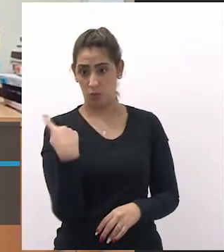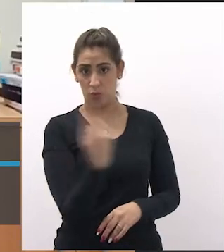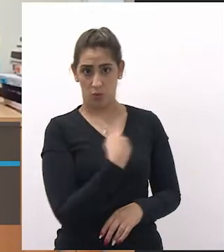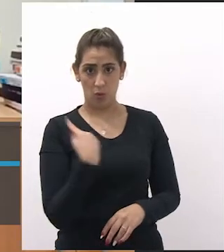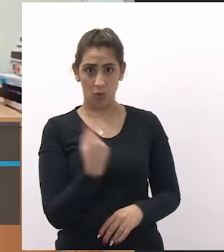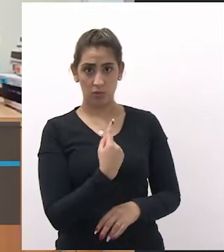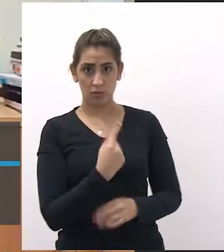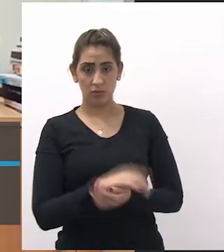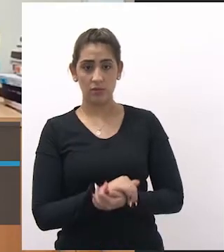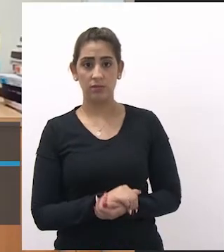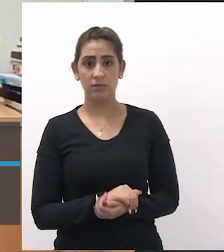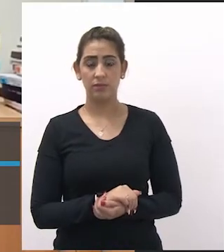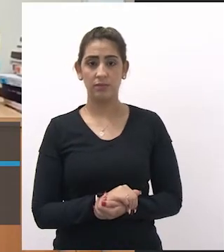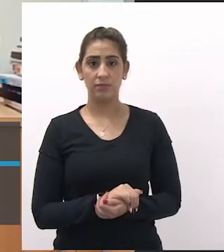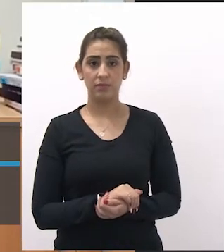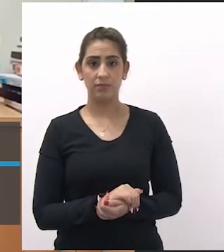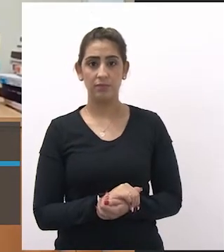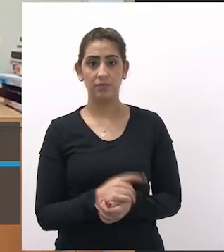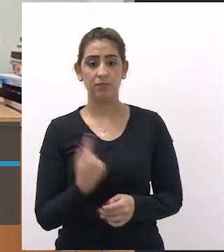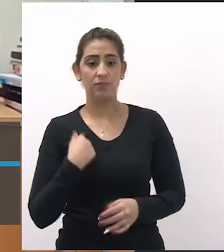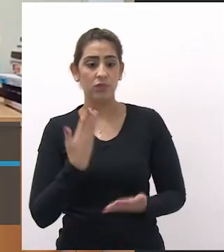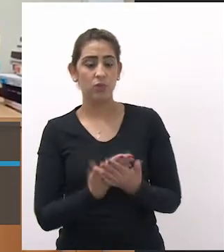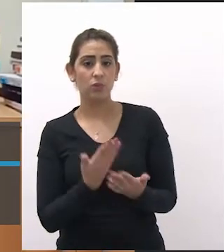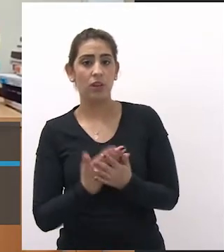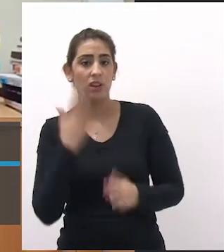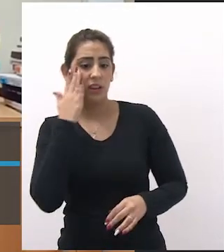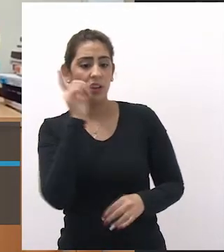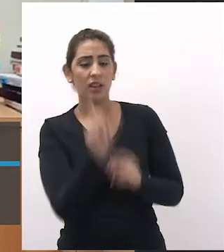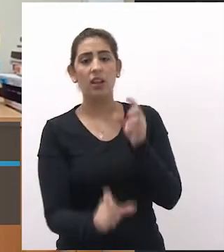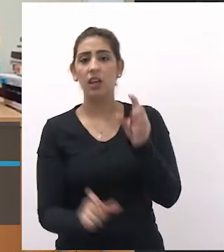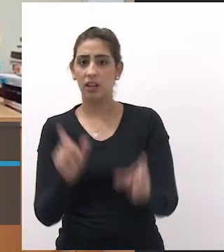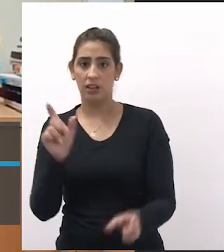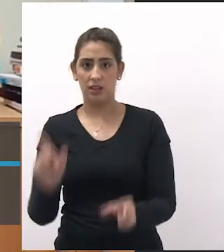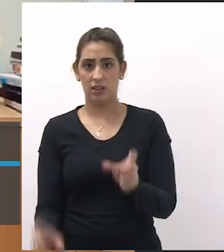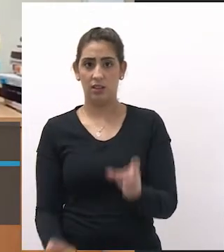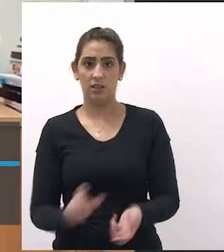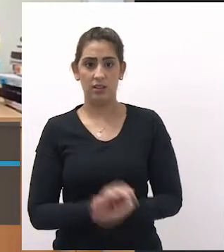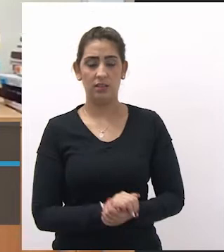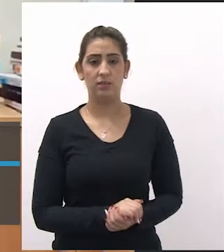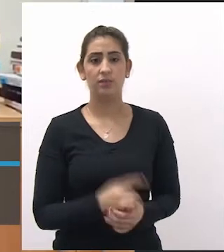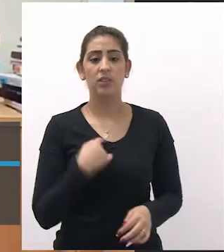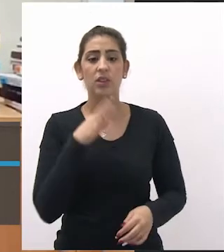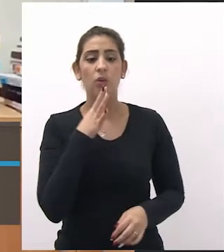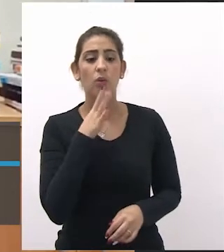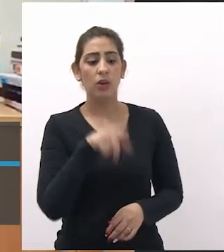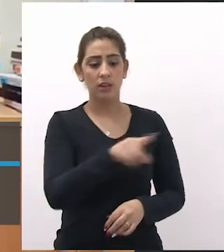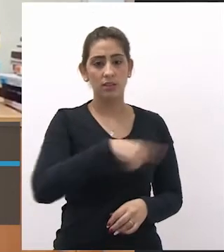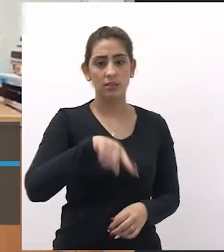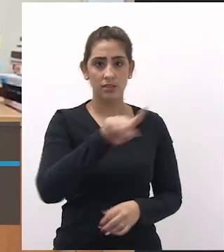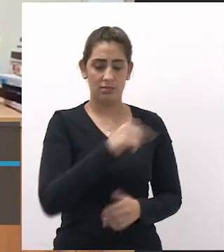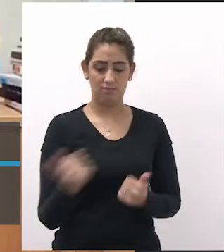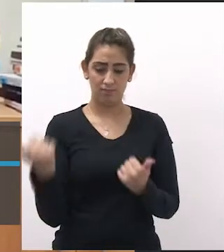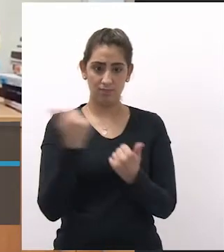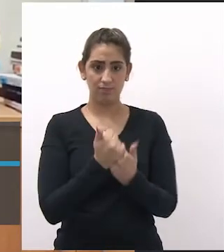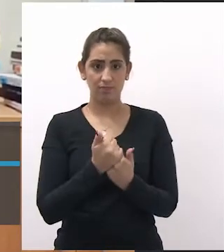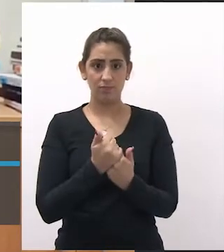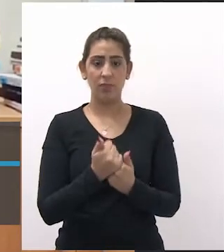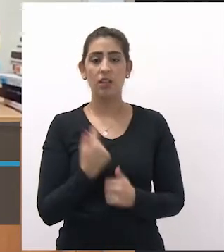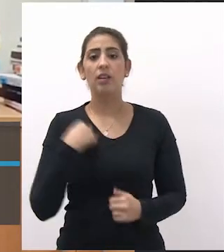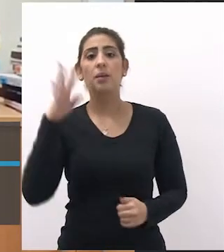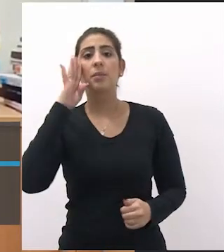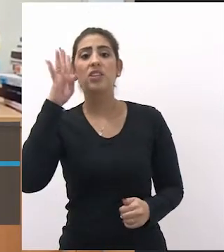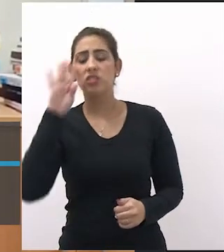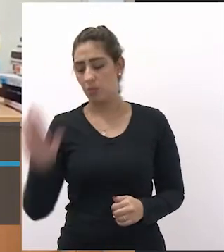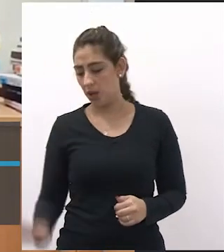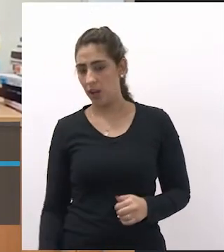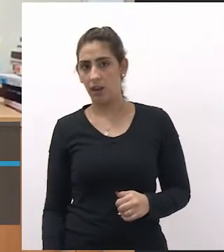incluo, de estudar, de entender, de se reconhecer para se posicionar. Imagine para uma